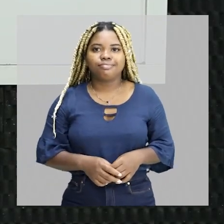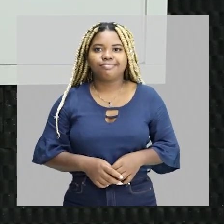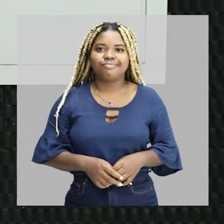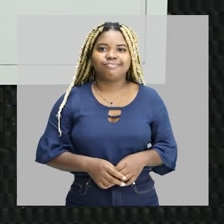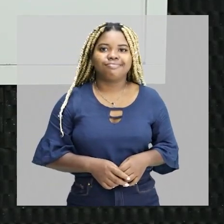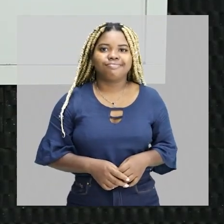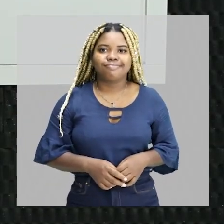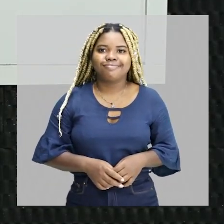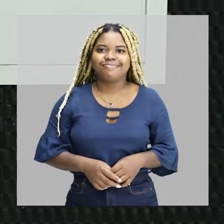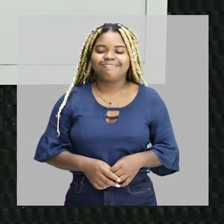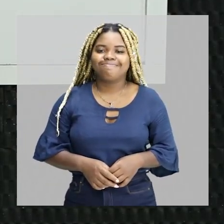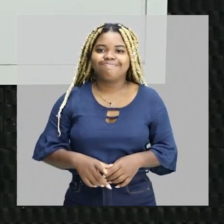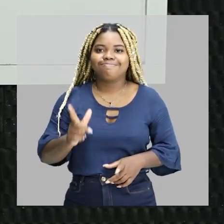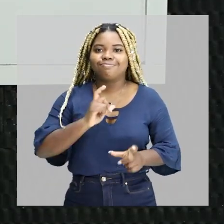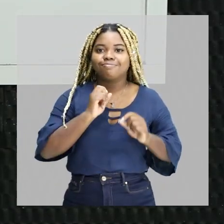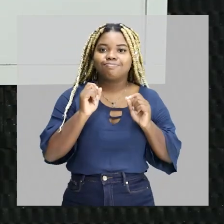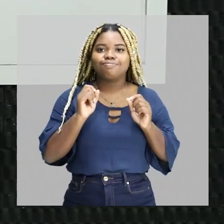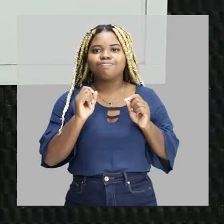ok? Então nós temos